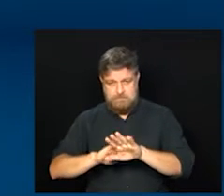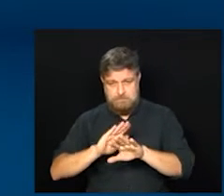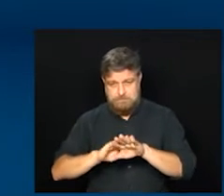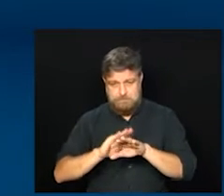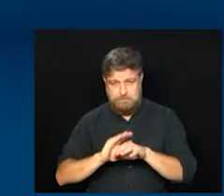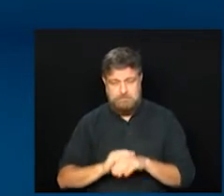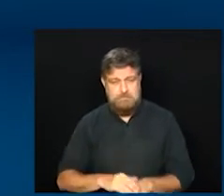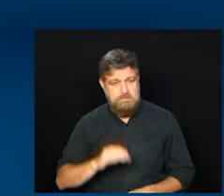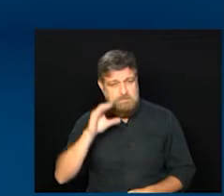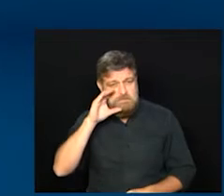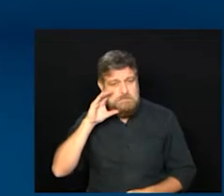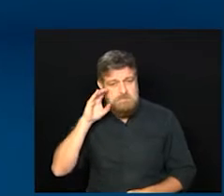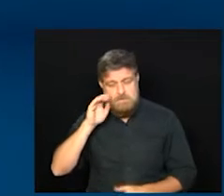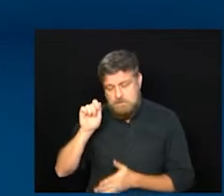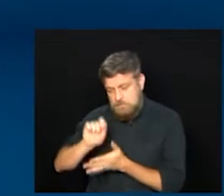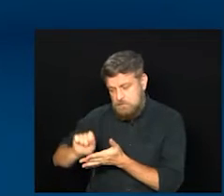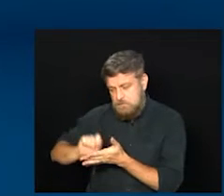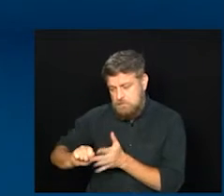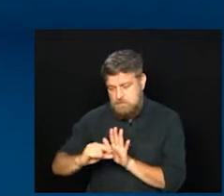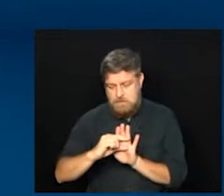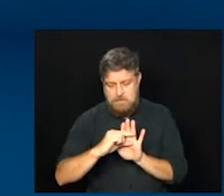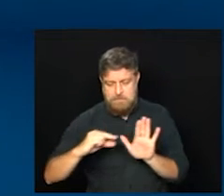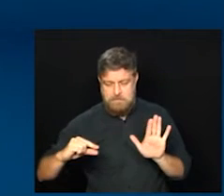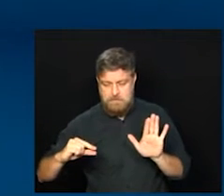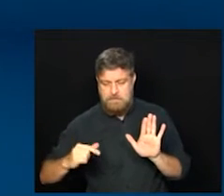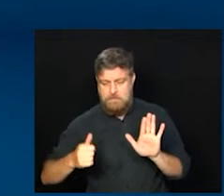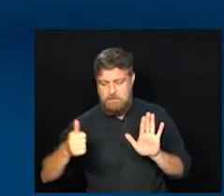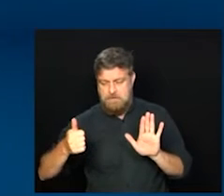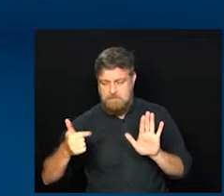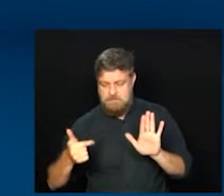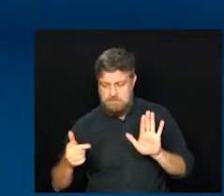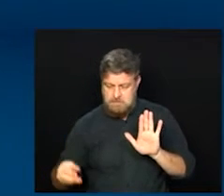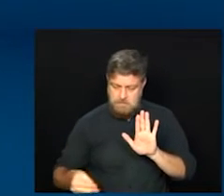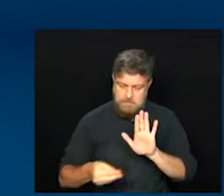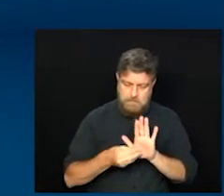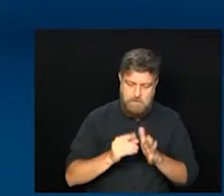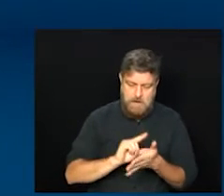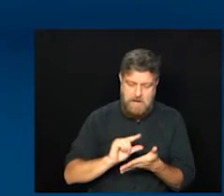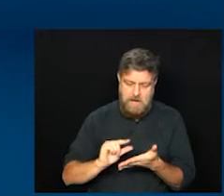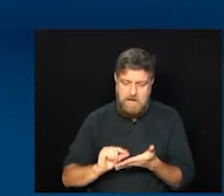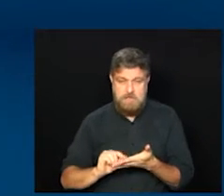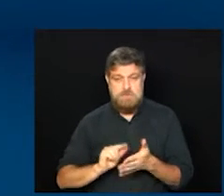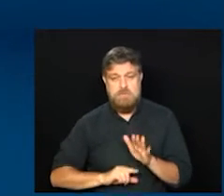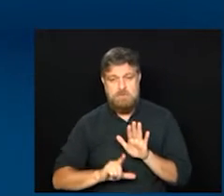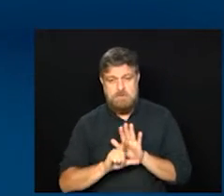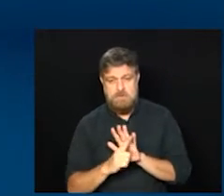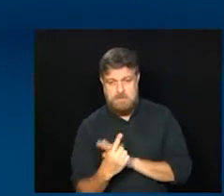Luiz Cirilo, que acresce parágrafos 1º e 2º ao artigo 1º da Lei